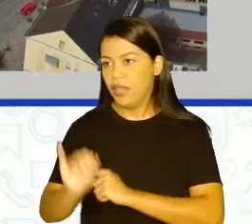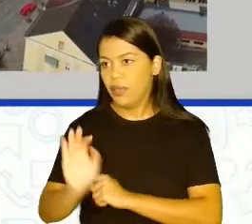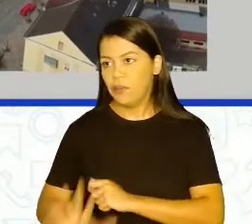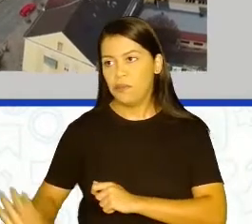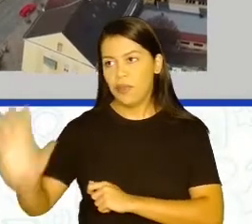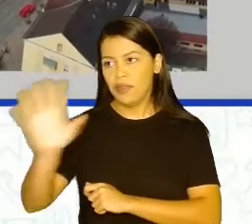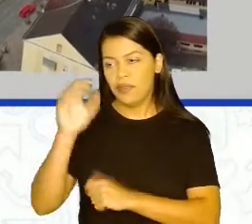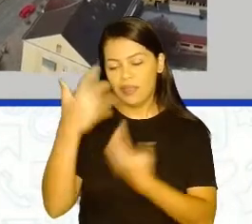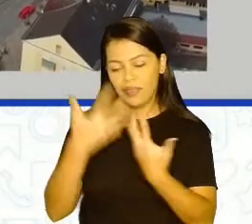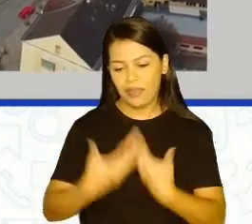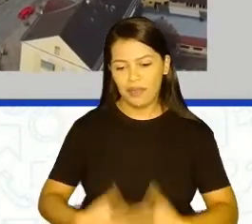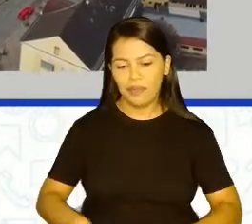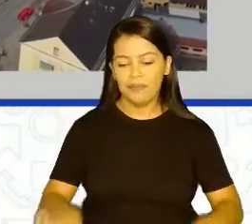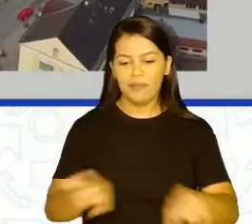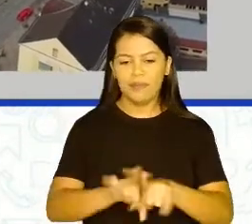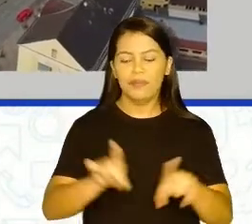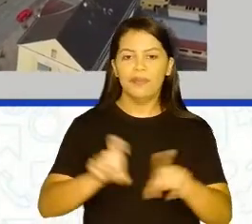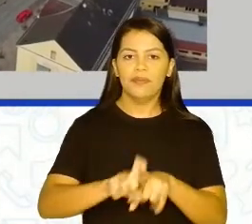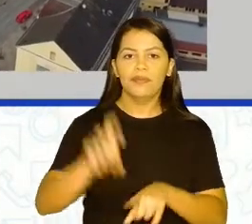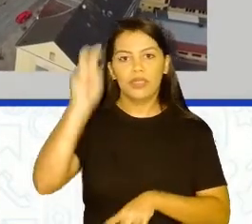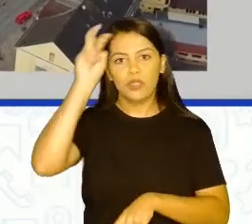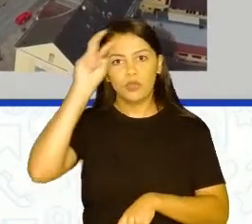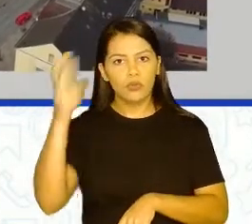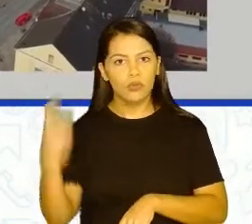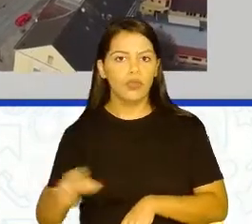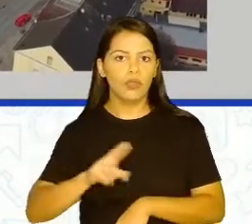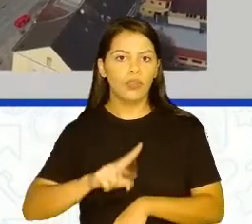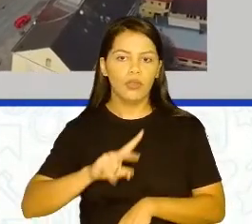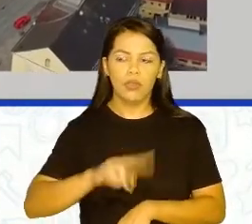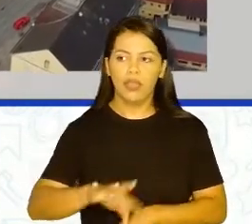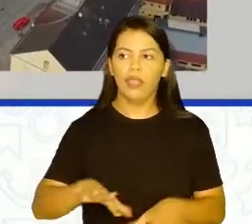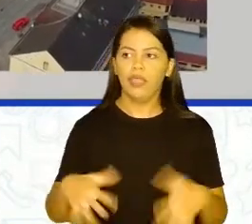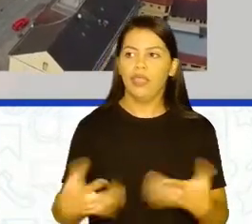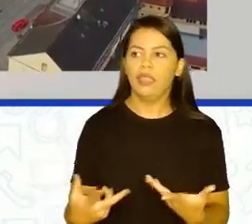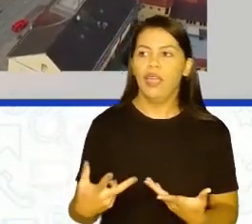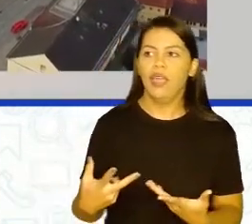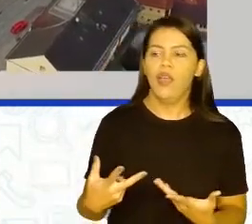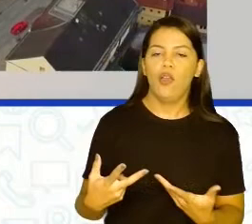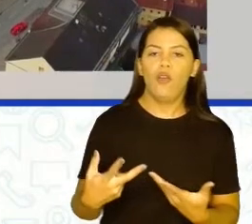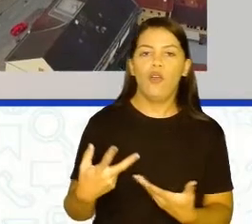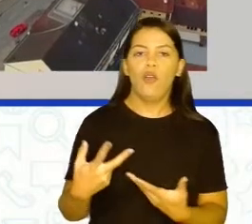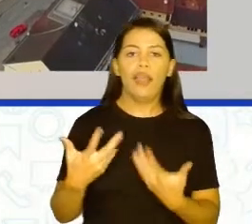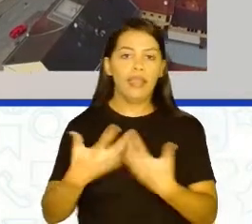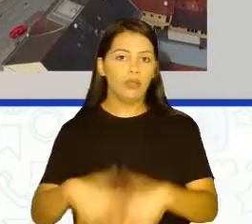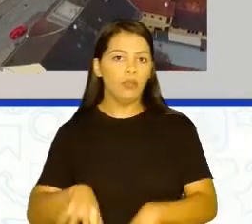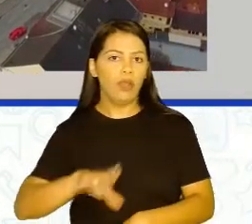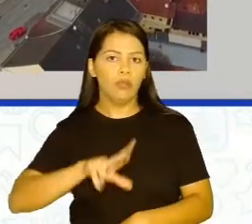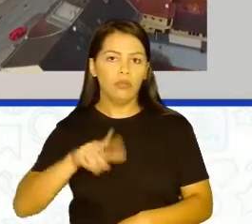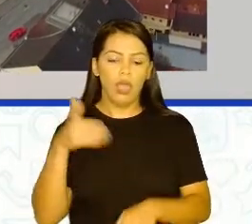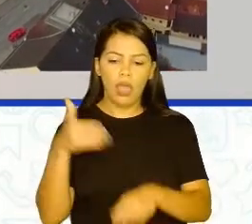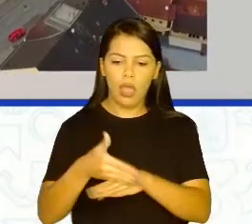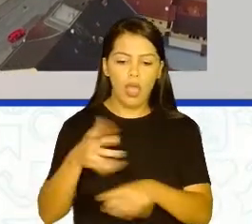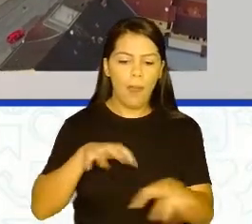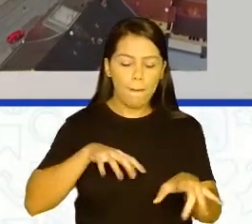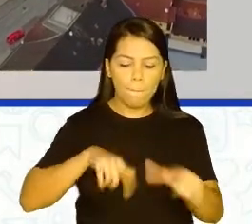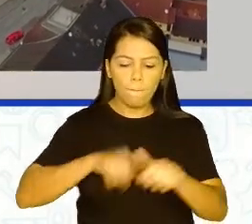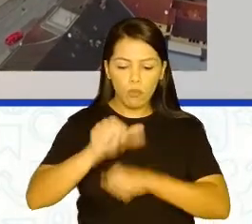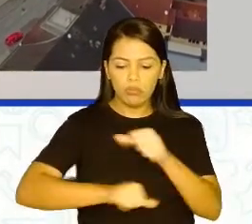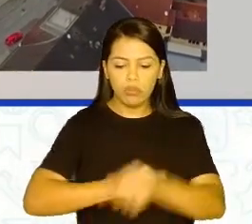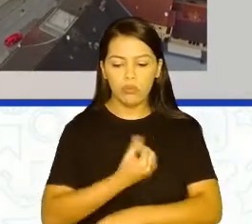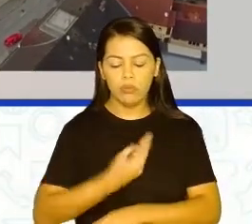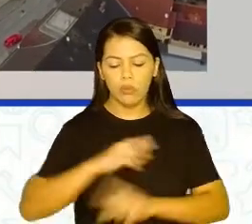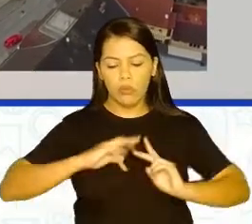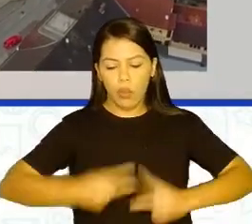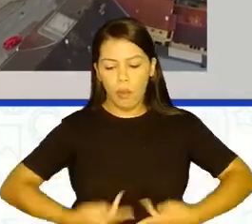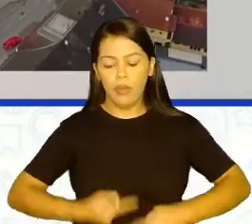Professor, a paisagem natural é aquela que não tem ainda a interferência do homem, né? Isso. E a cultural é quando a gente tem já a interferência, é uma paisagem